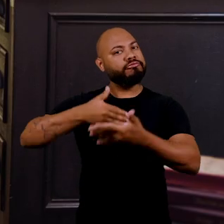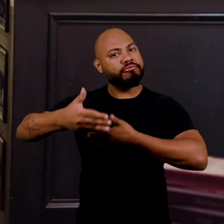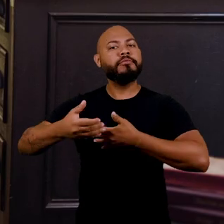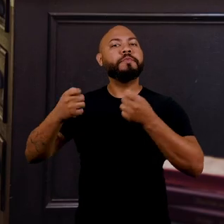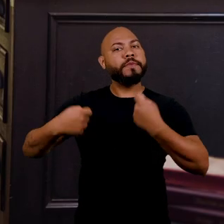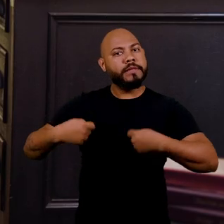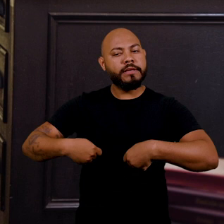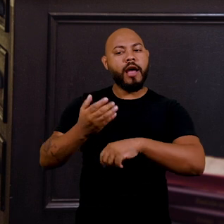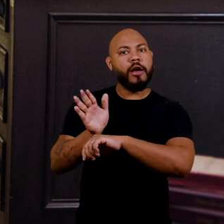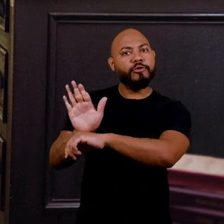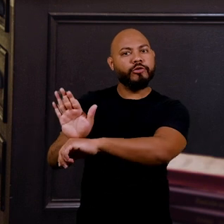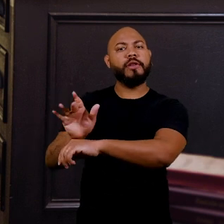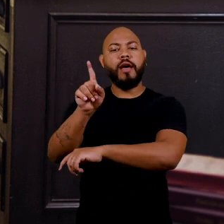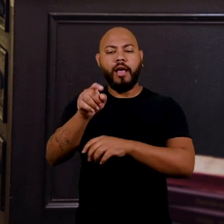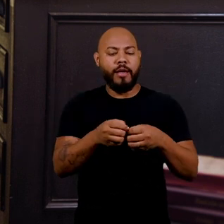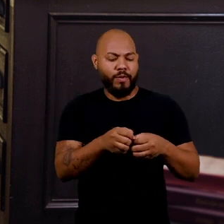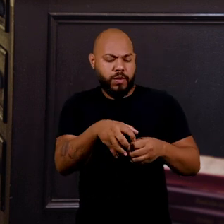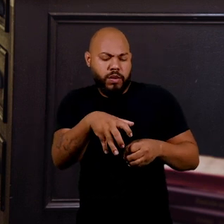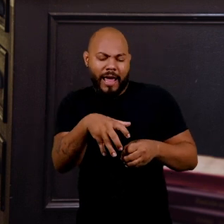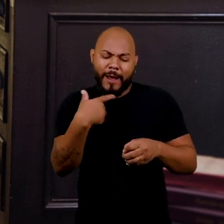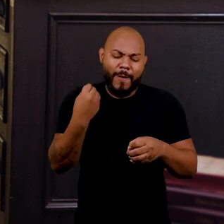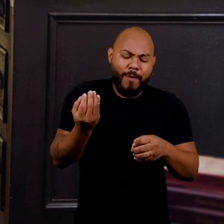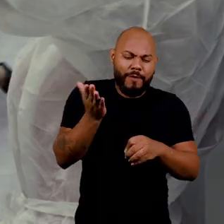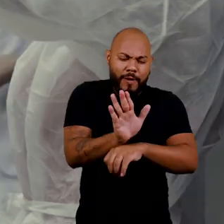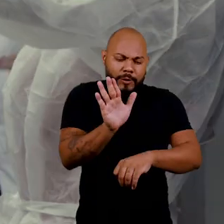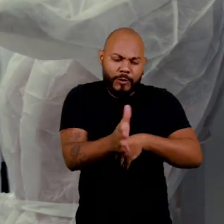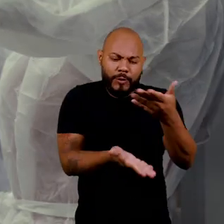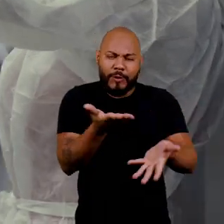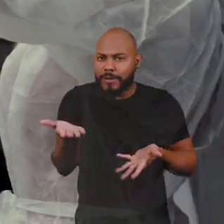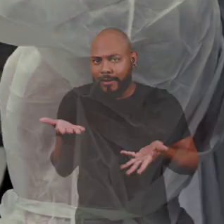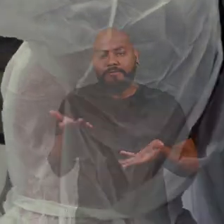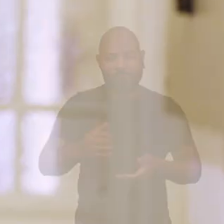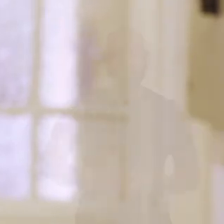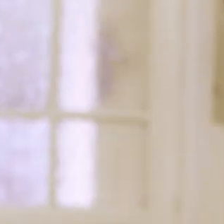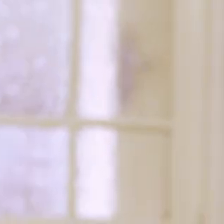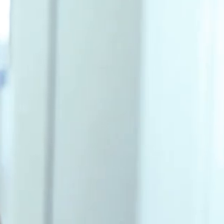que ajudar um tumor que tá com poucas possibilidades terapêuticas, né?